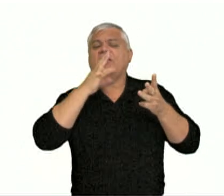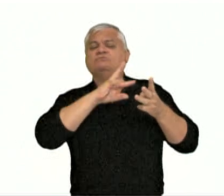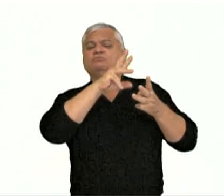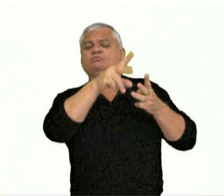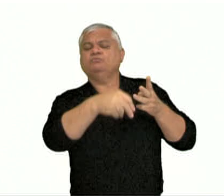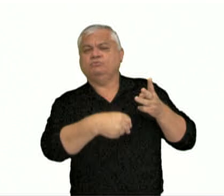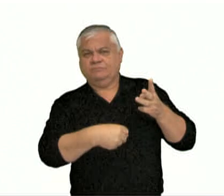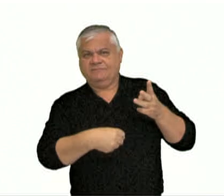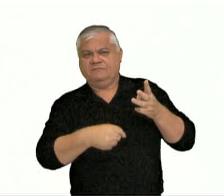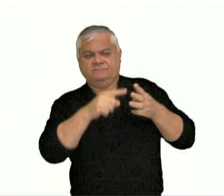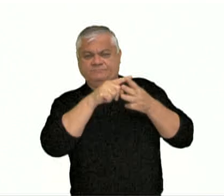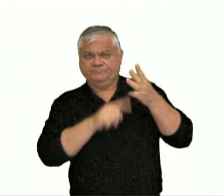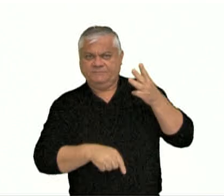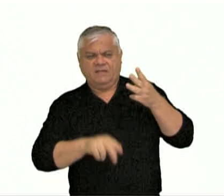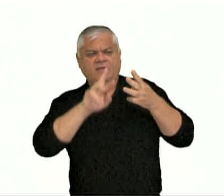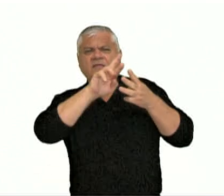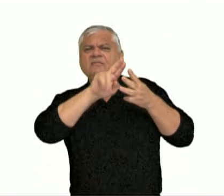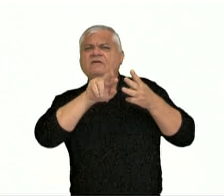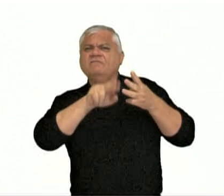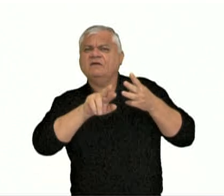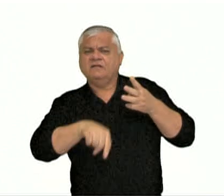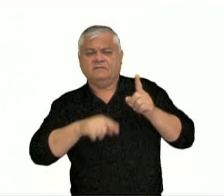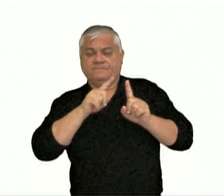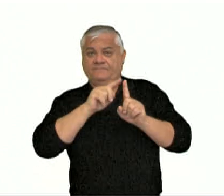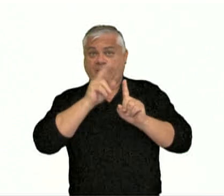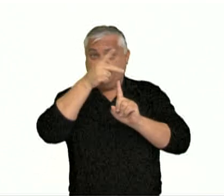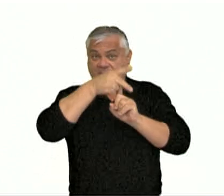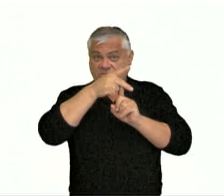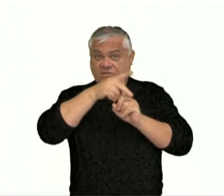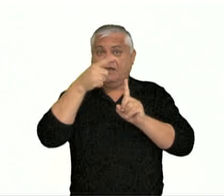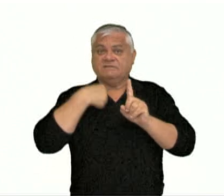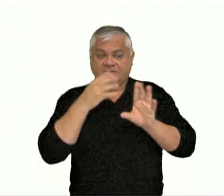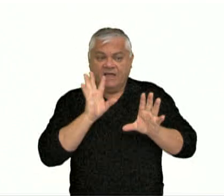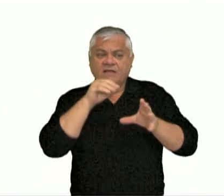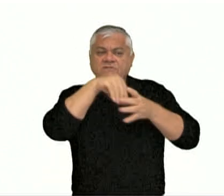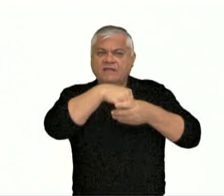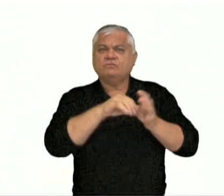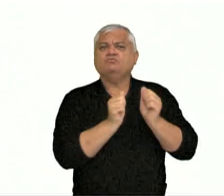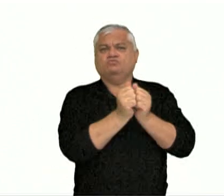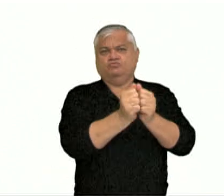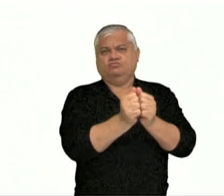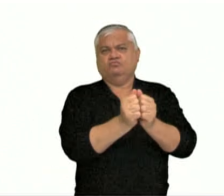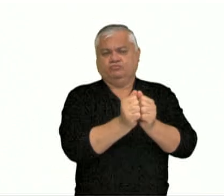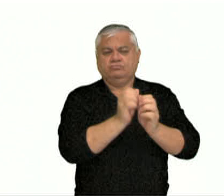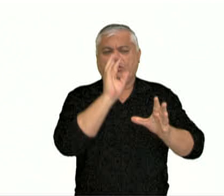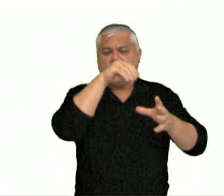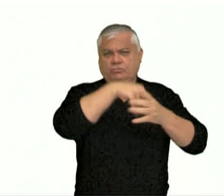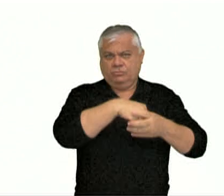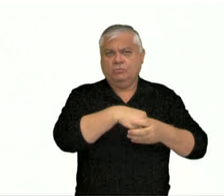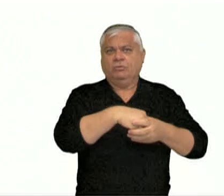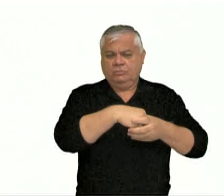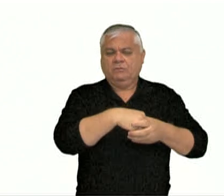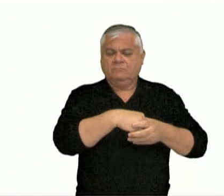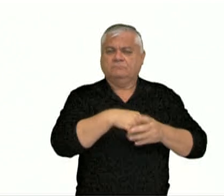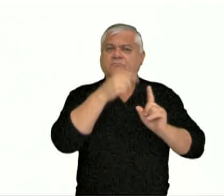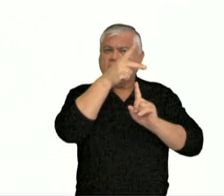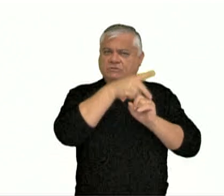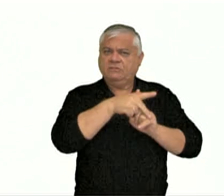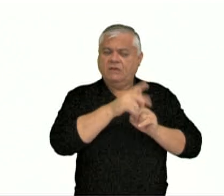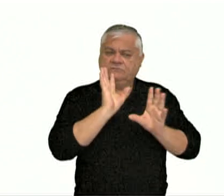é a diferença? Narrador personagem, ele participa, né? Eu estou aqui falando, ó, narrador é